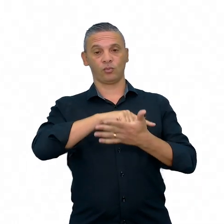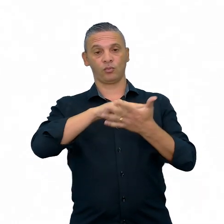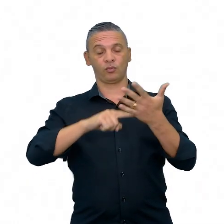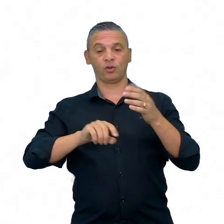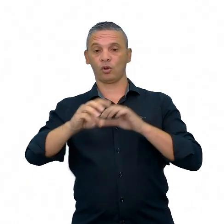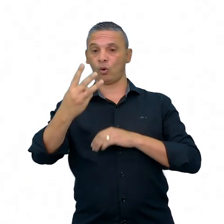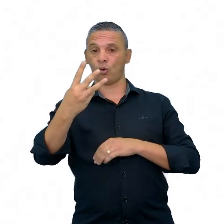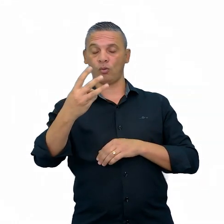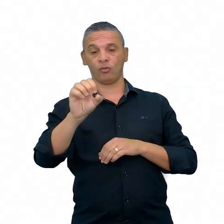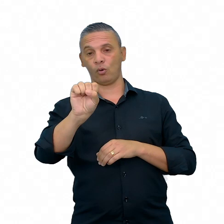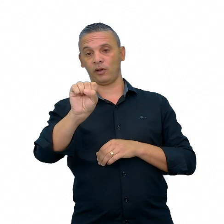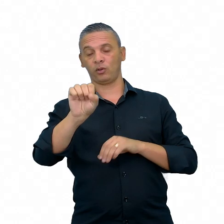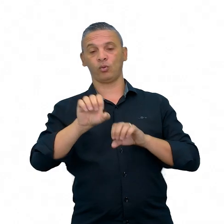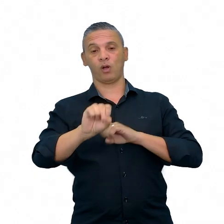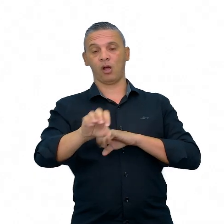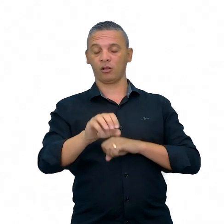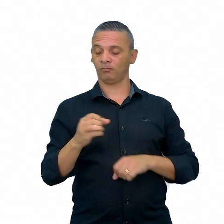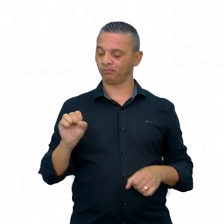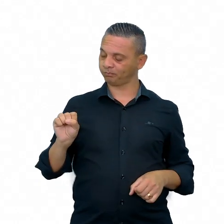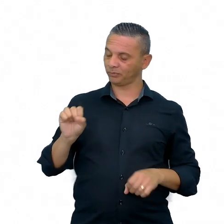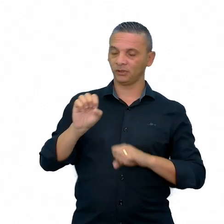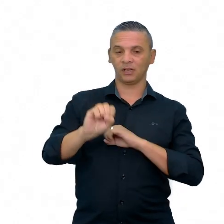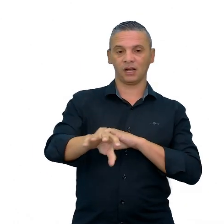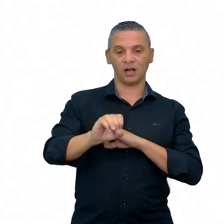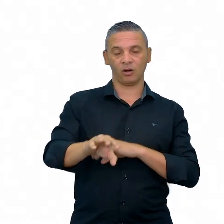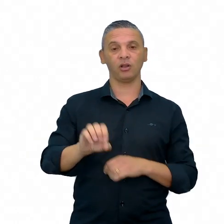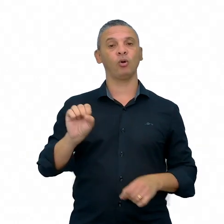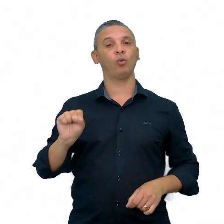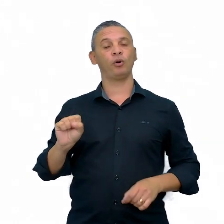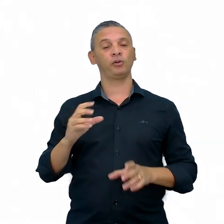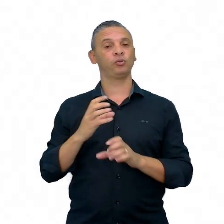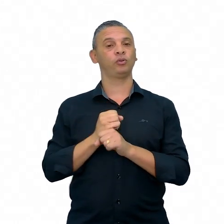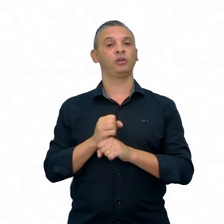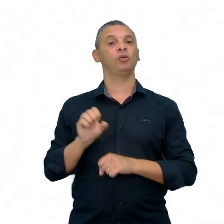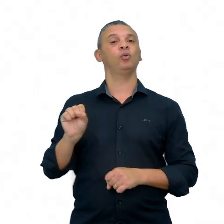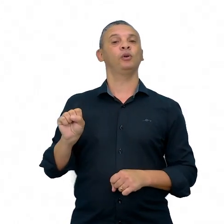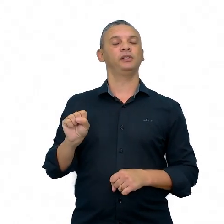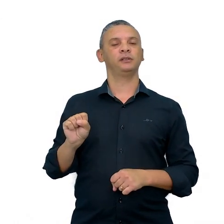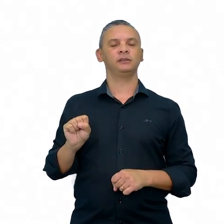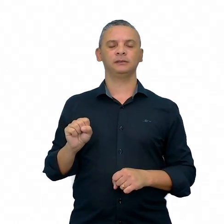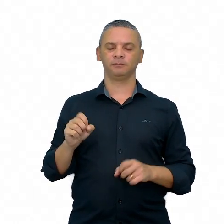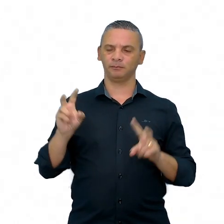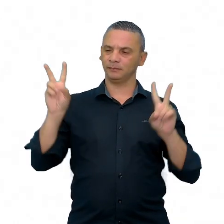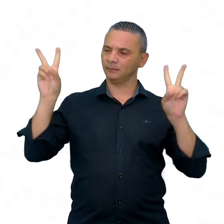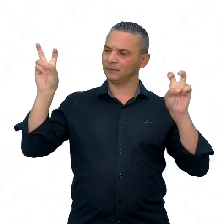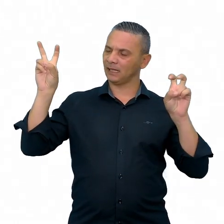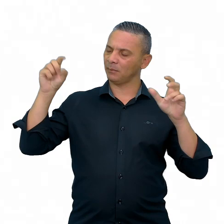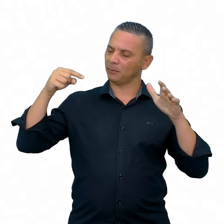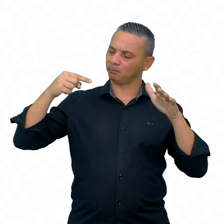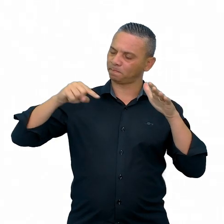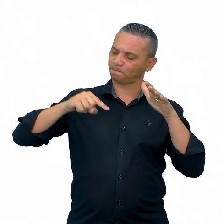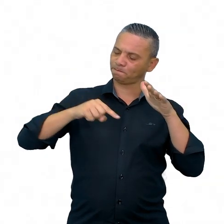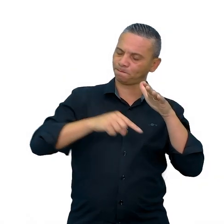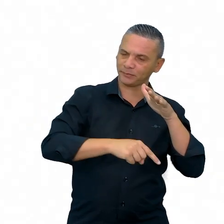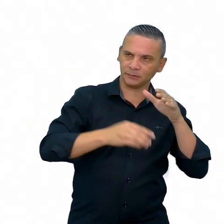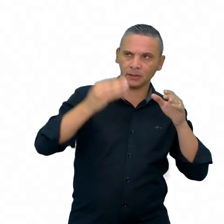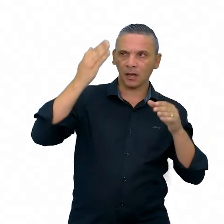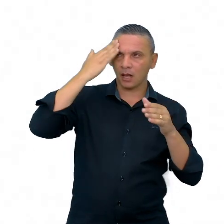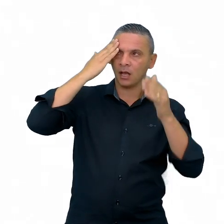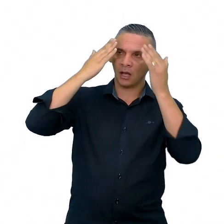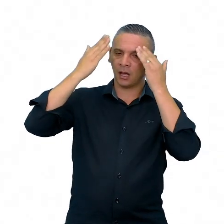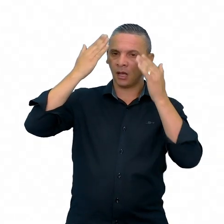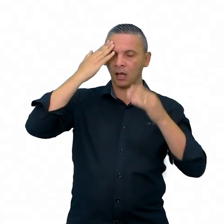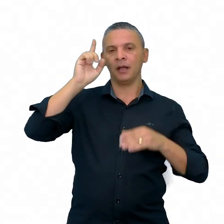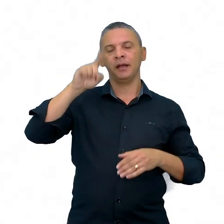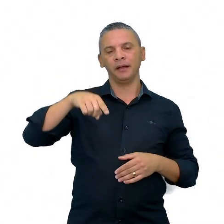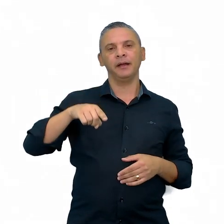e percebam que essa sequência de aulas, nós estamos aprofundando no assunto grandezas